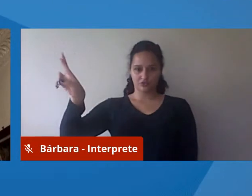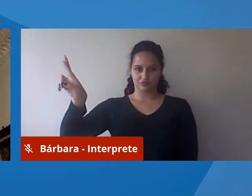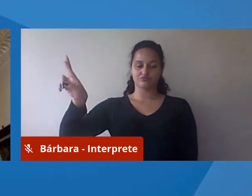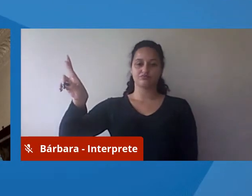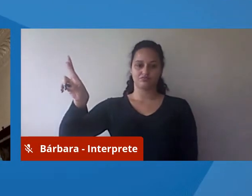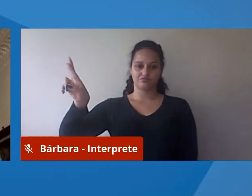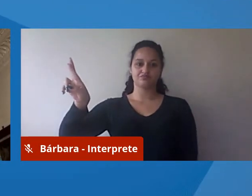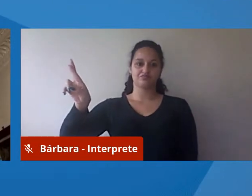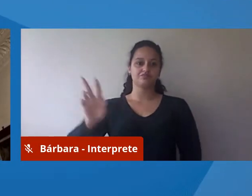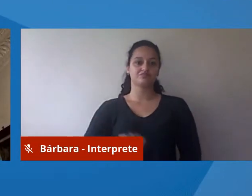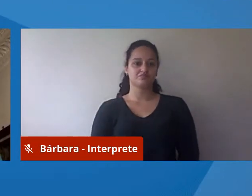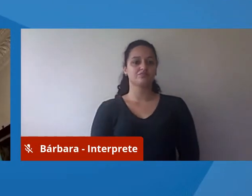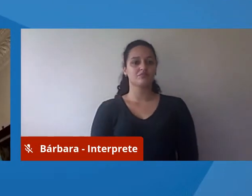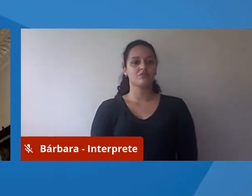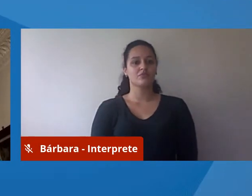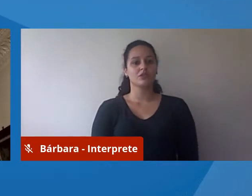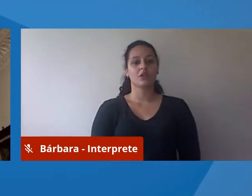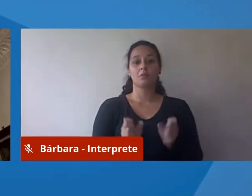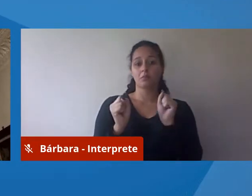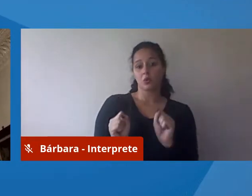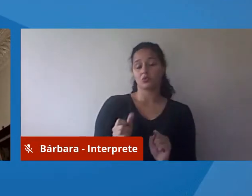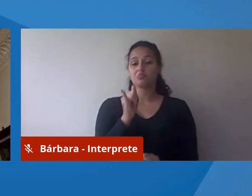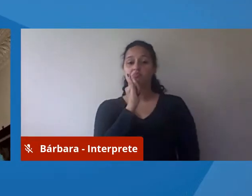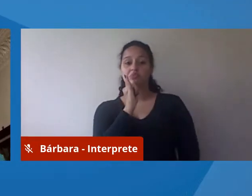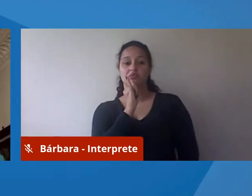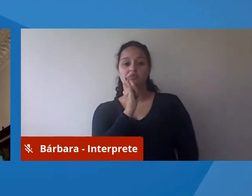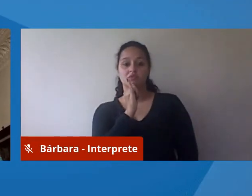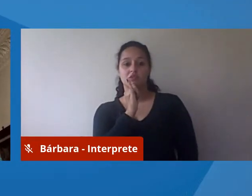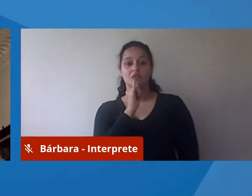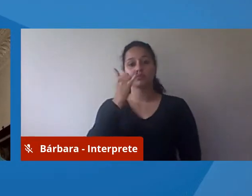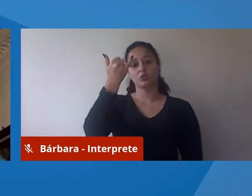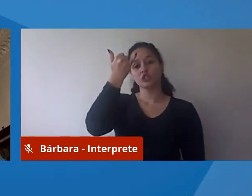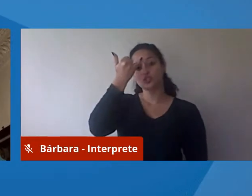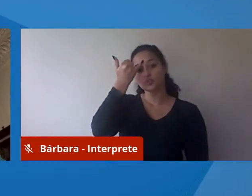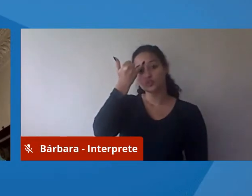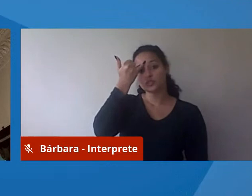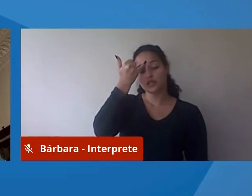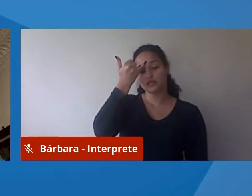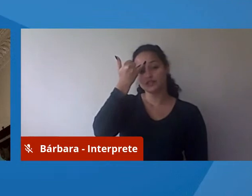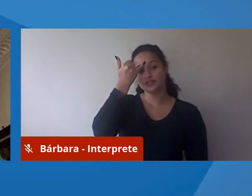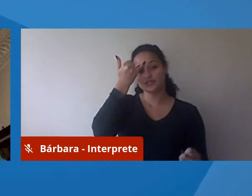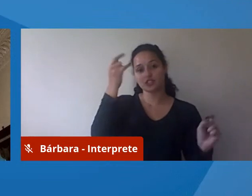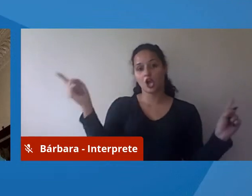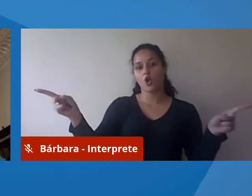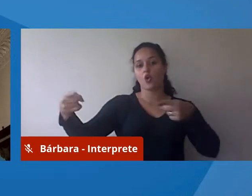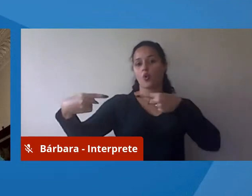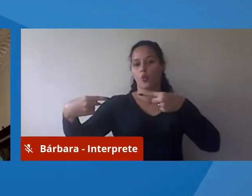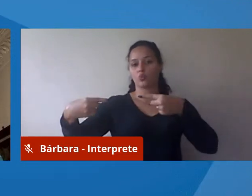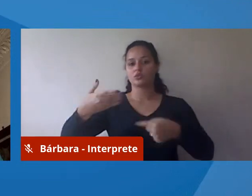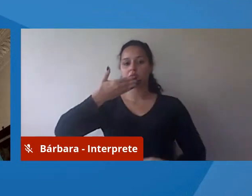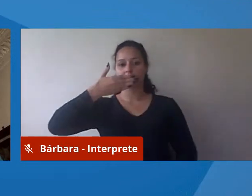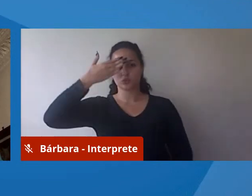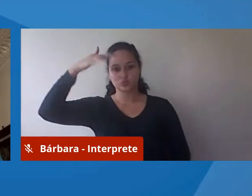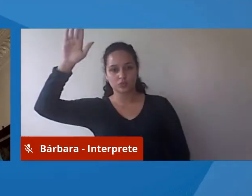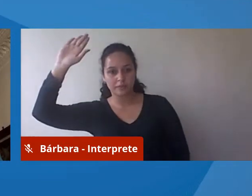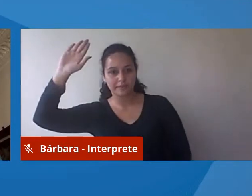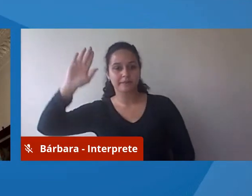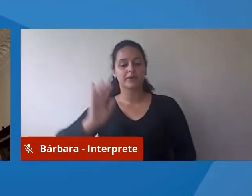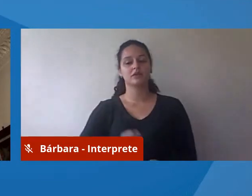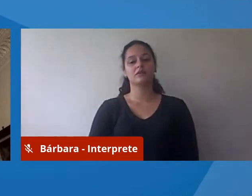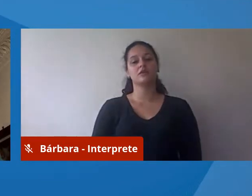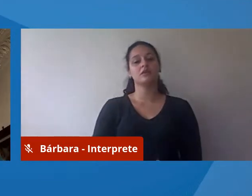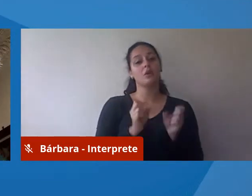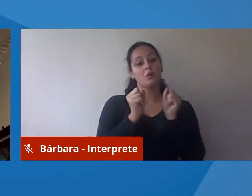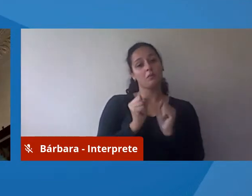ser o fundamentalismo hinduísta contra os muçulmanos na Índia, do Modi, pode ser o